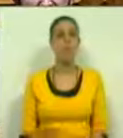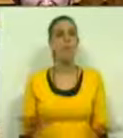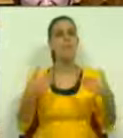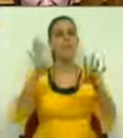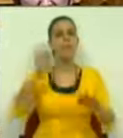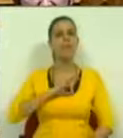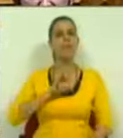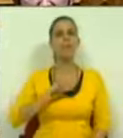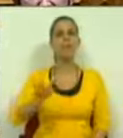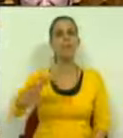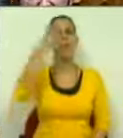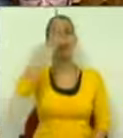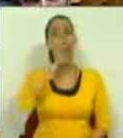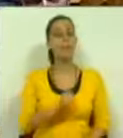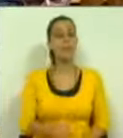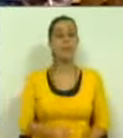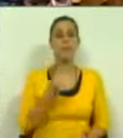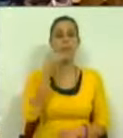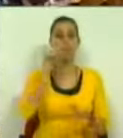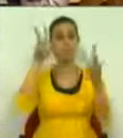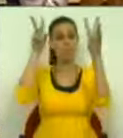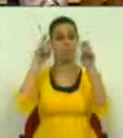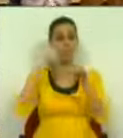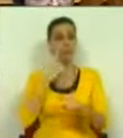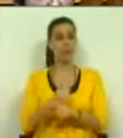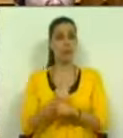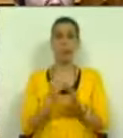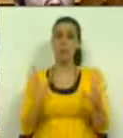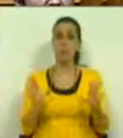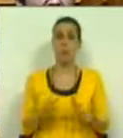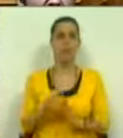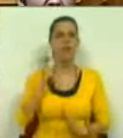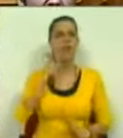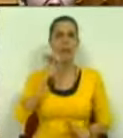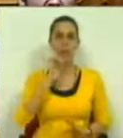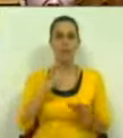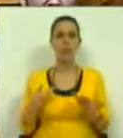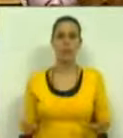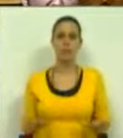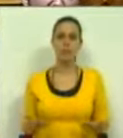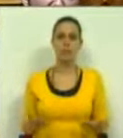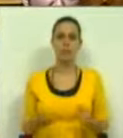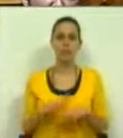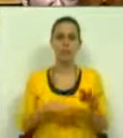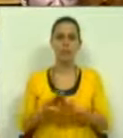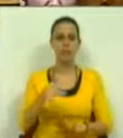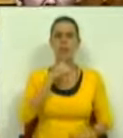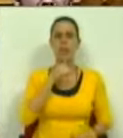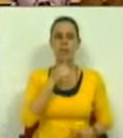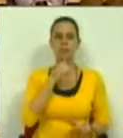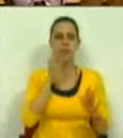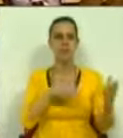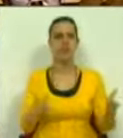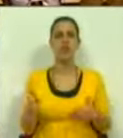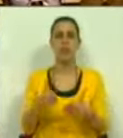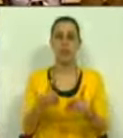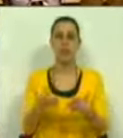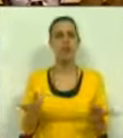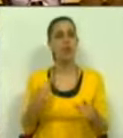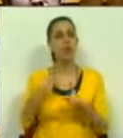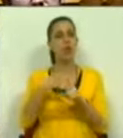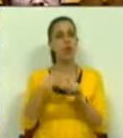Mas, Sr. Primeiro-Ministro, há uma matéria sobre a qual é importante atuar e é decisivo ter estratégia